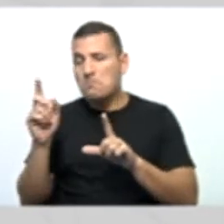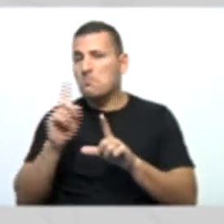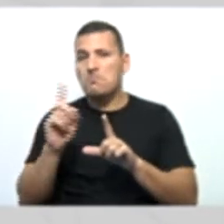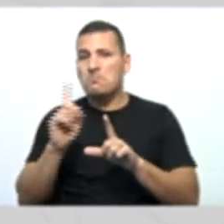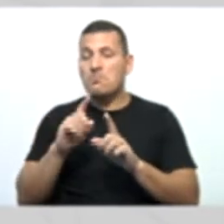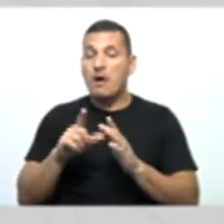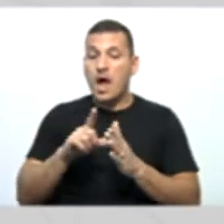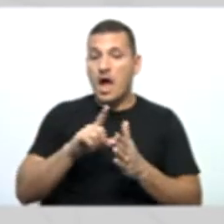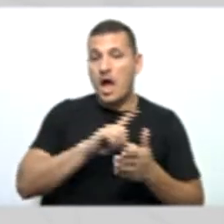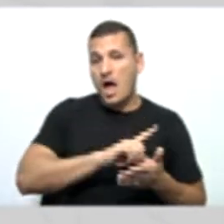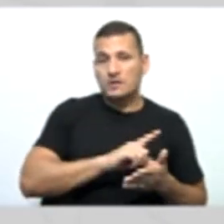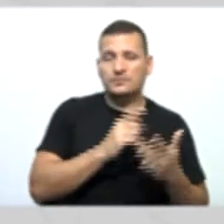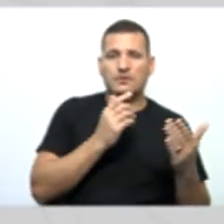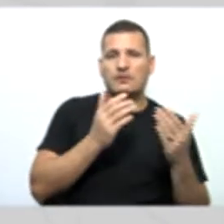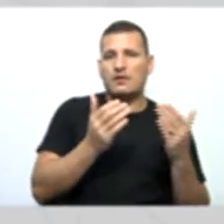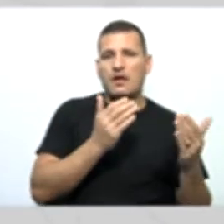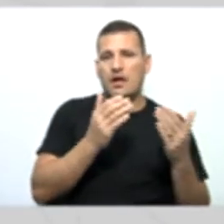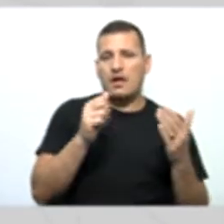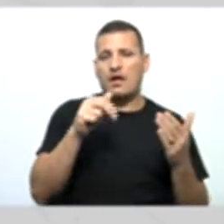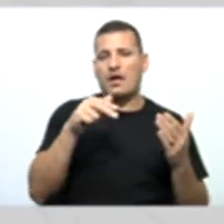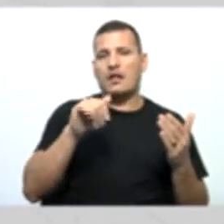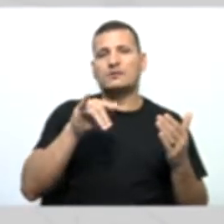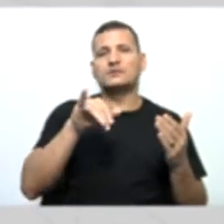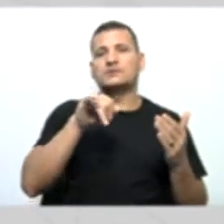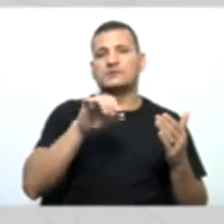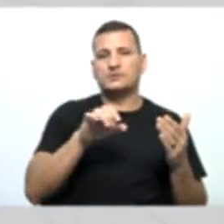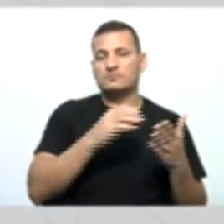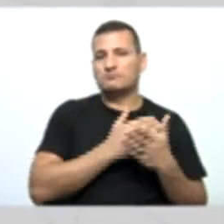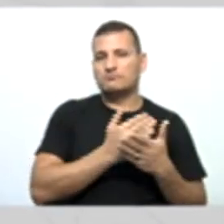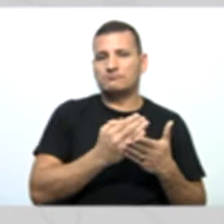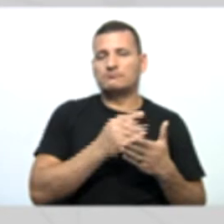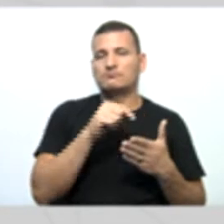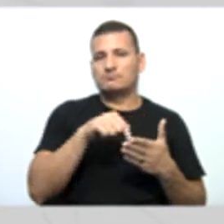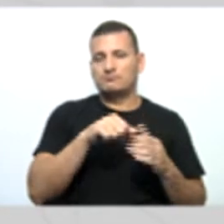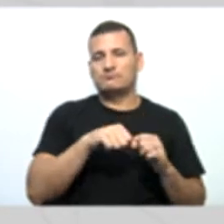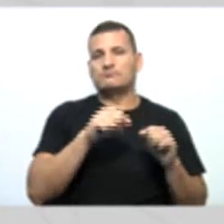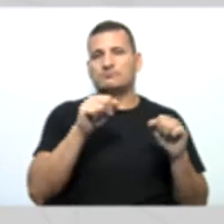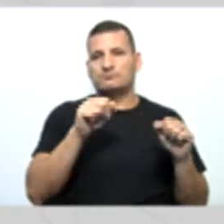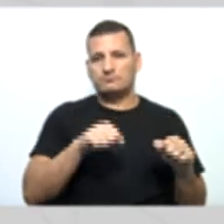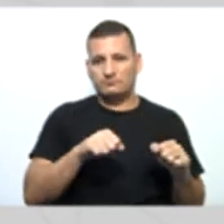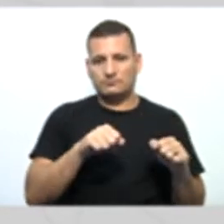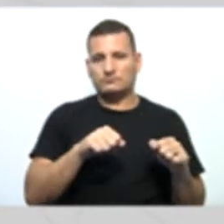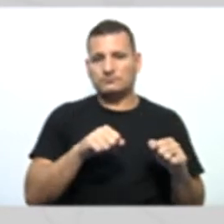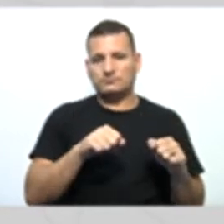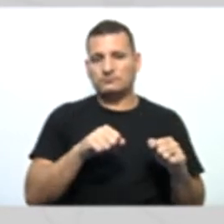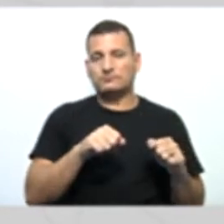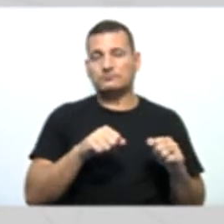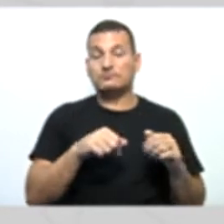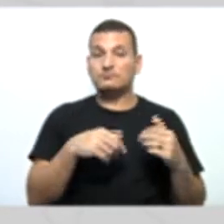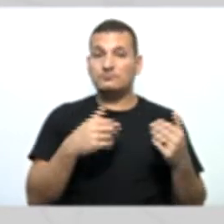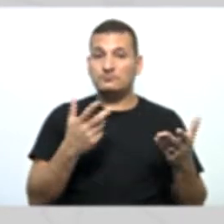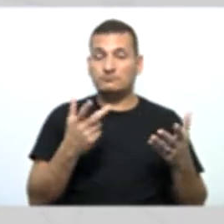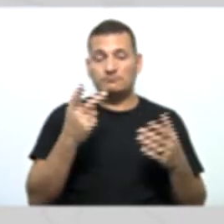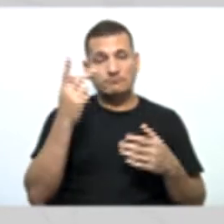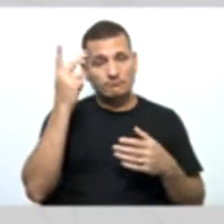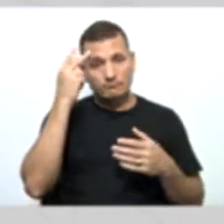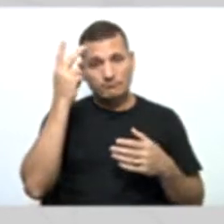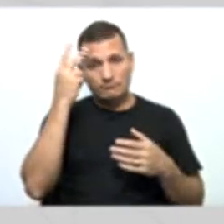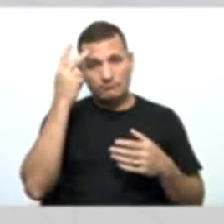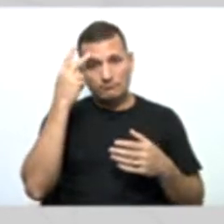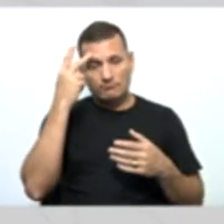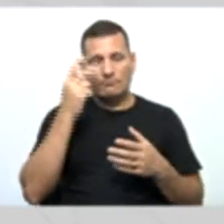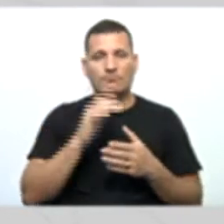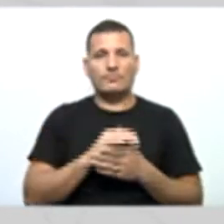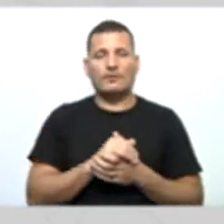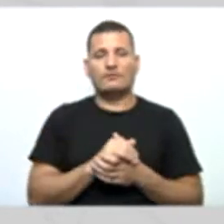começou, ó, desde lá da fase da análise, da modelagem. Então, assim, é comum, muitas vezes,